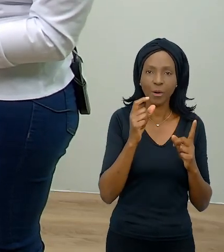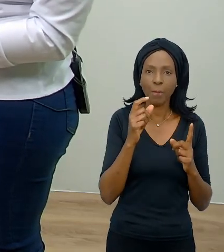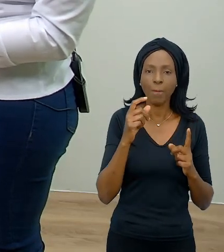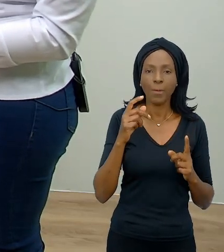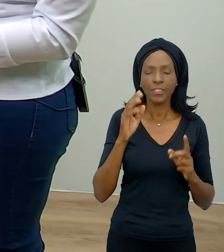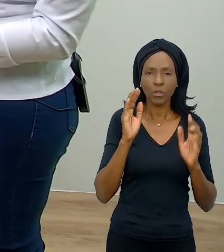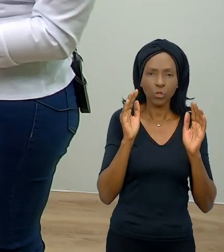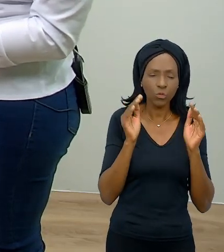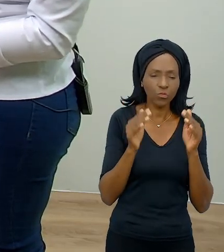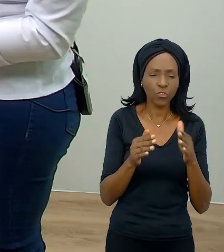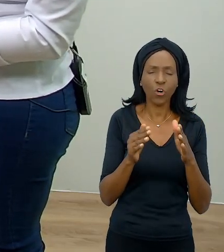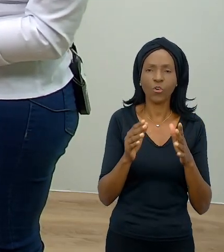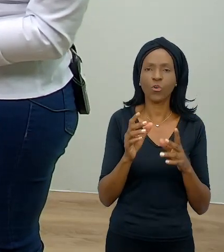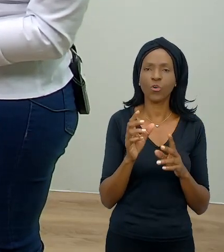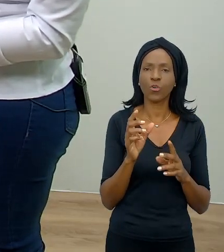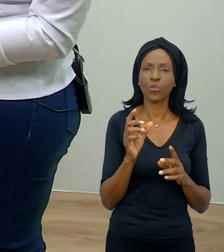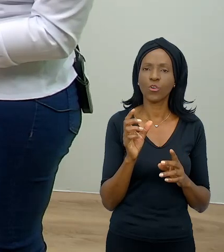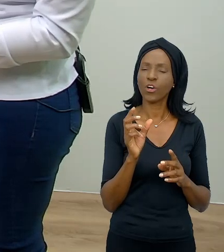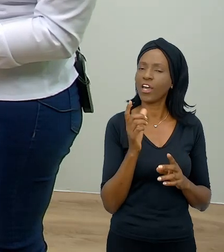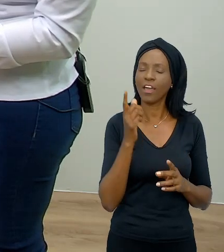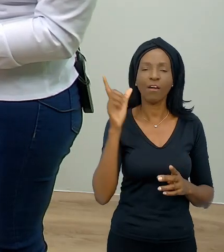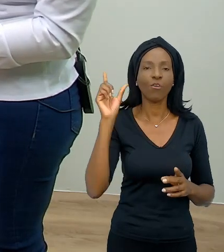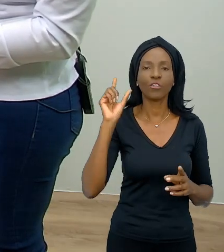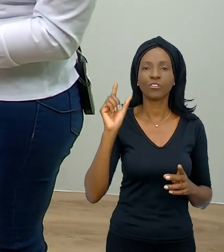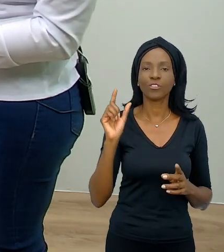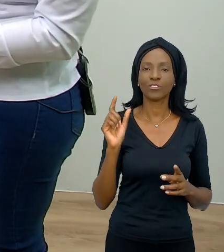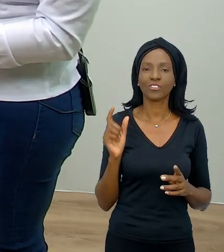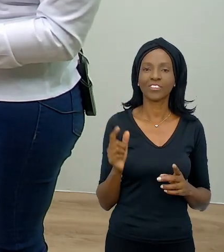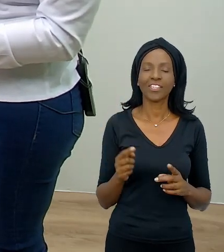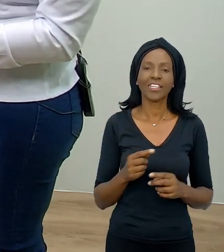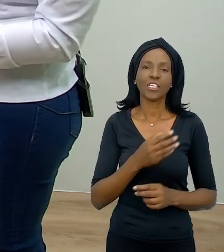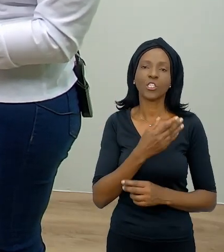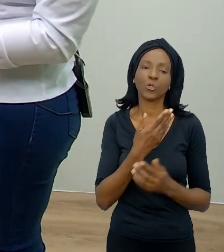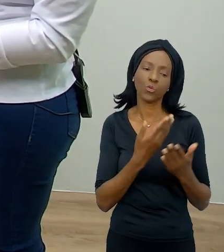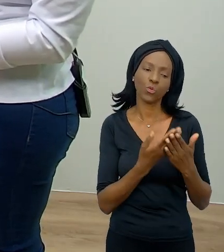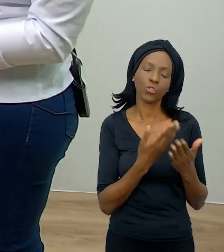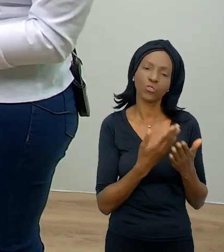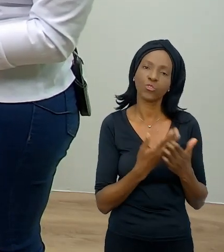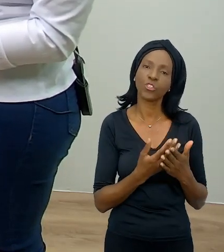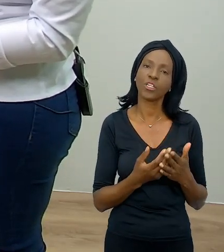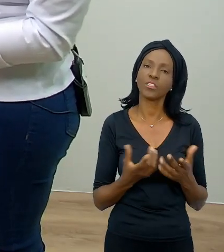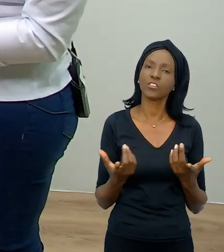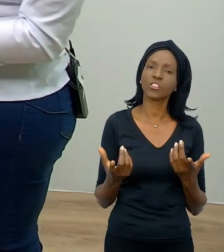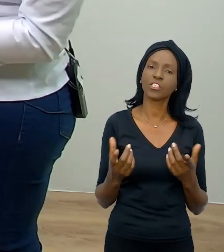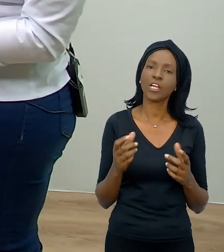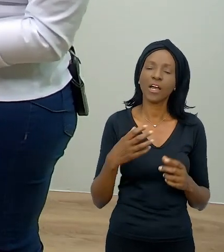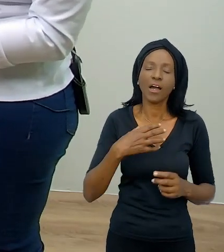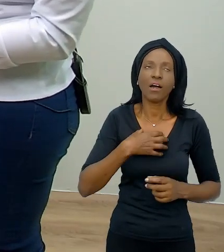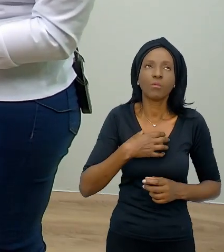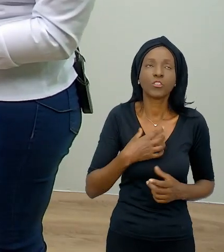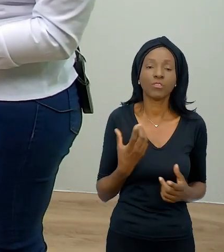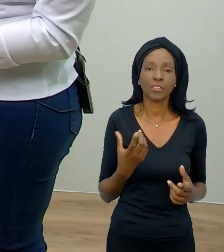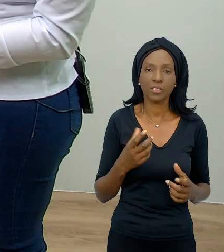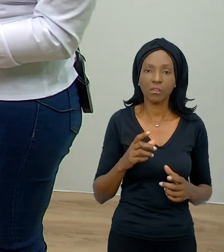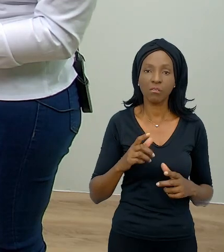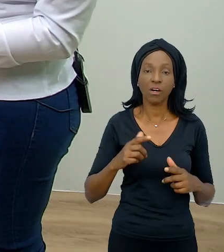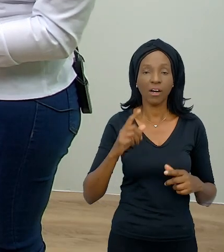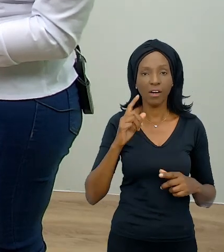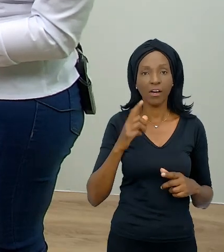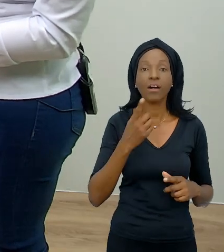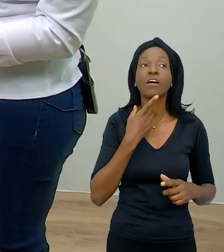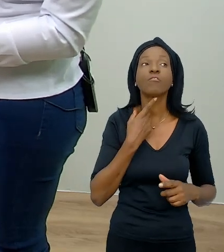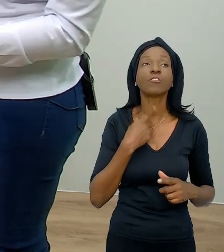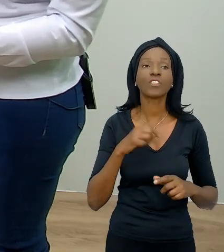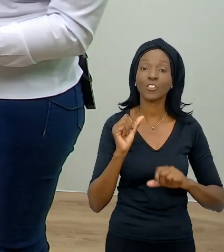passa a ser outra e a intencionalidade do estudante também passa a ser outra. Então, aí é um aspecto bem